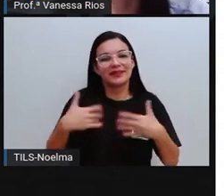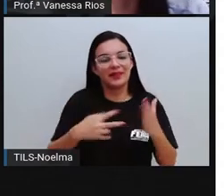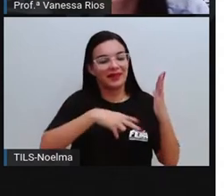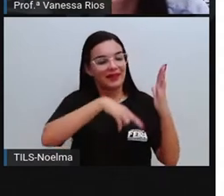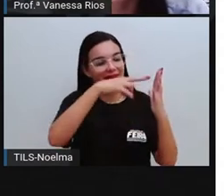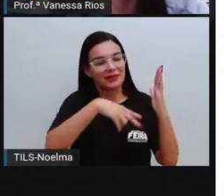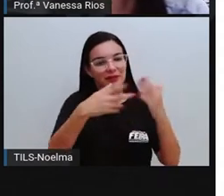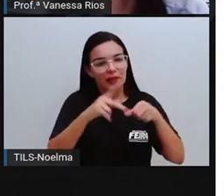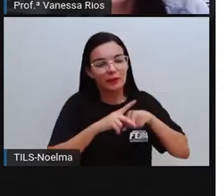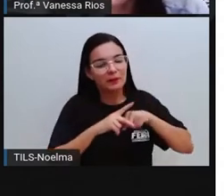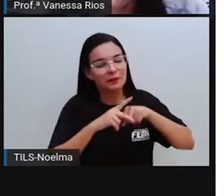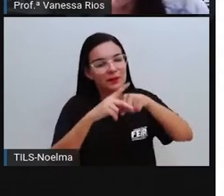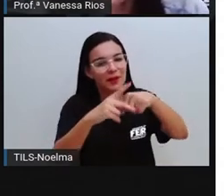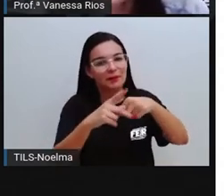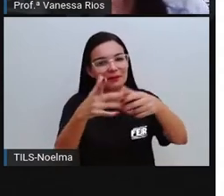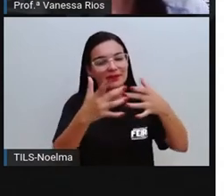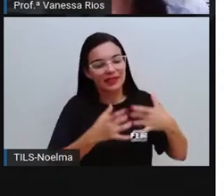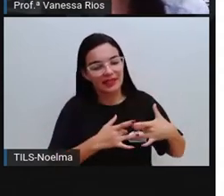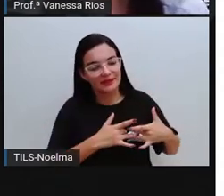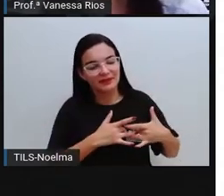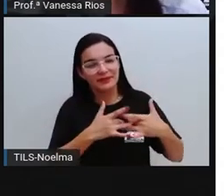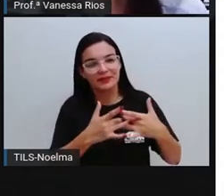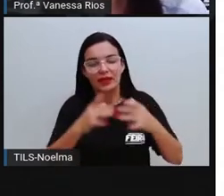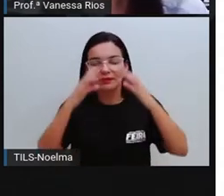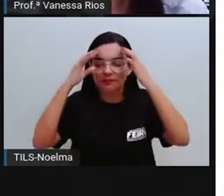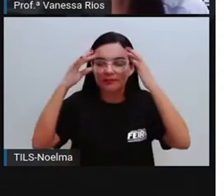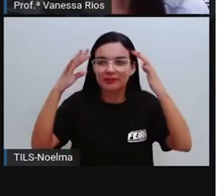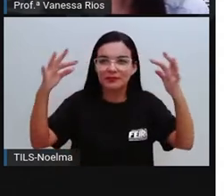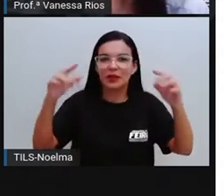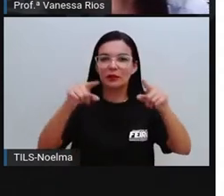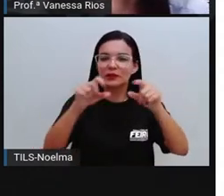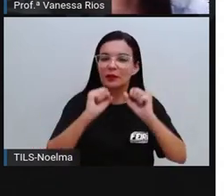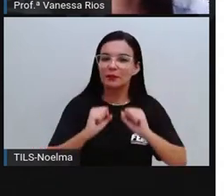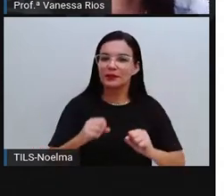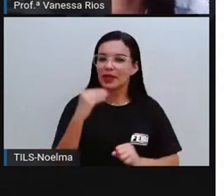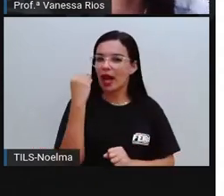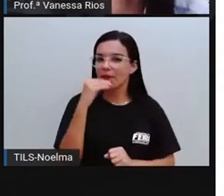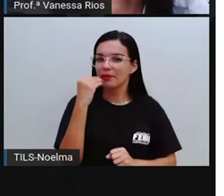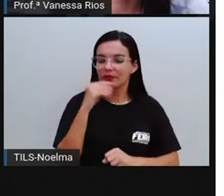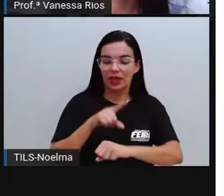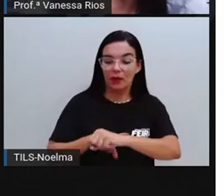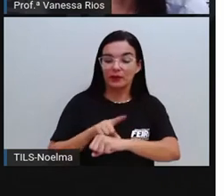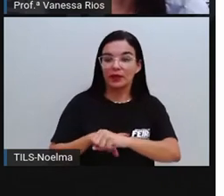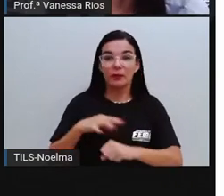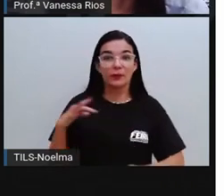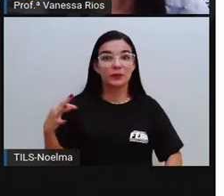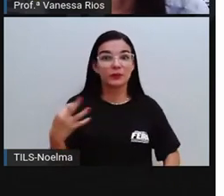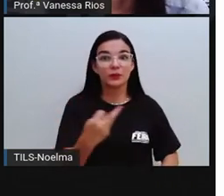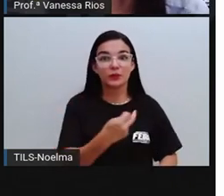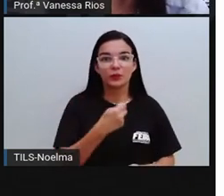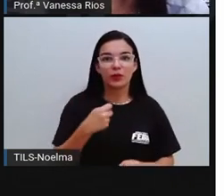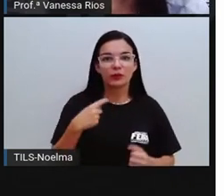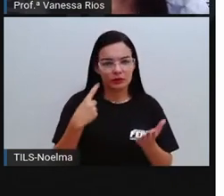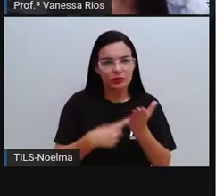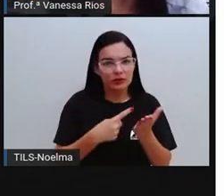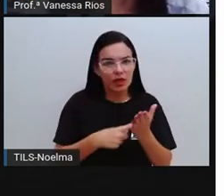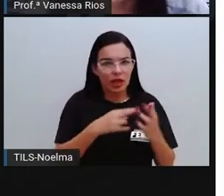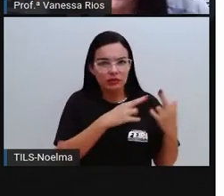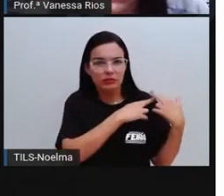leitura desse poema, né, essa reflexão de aproveitarmos o tempo com todos os nossos compromissos